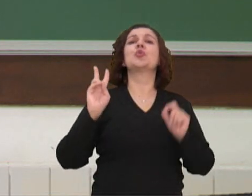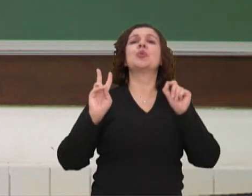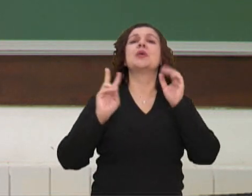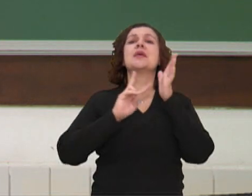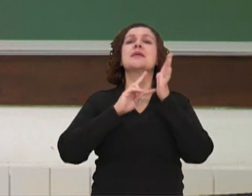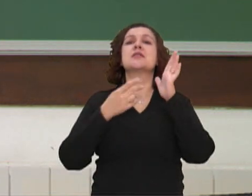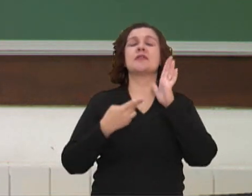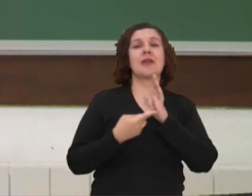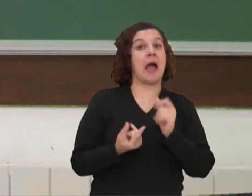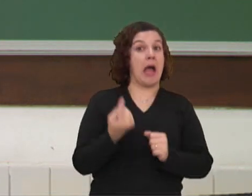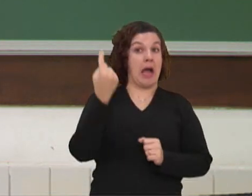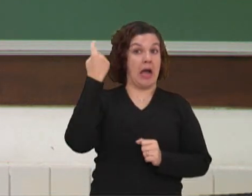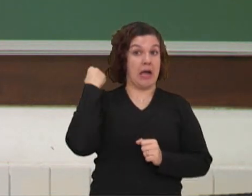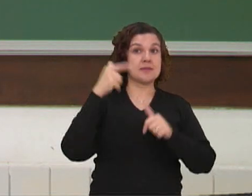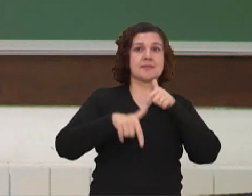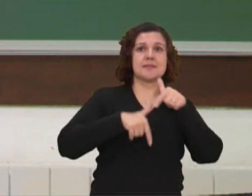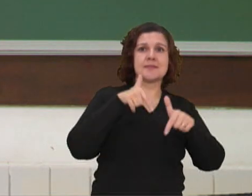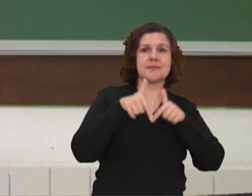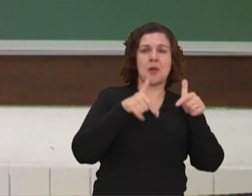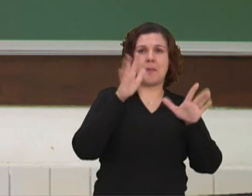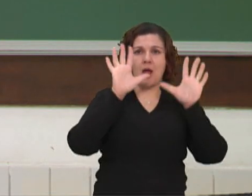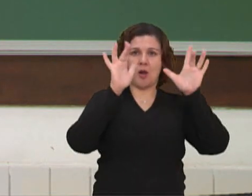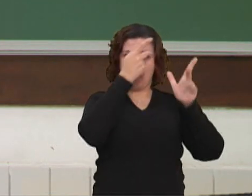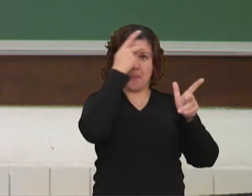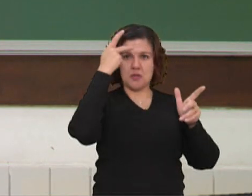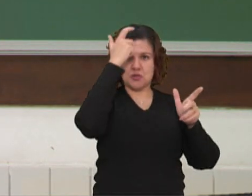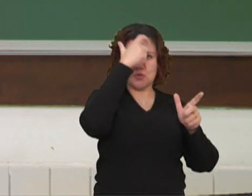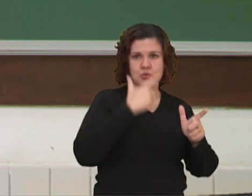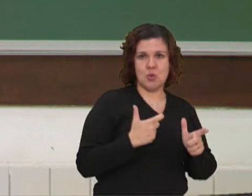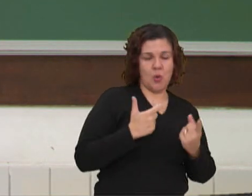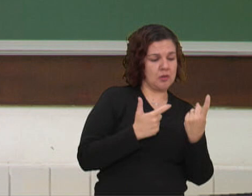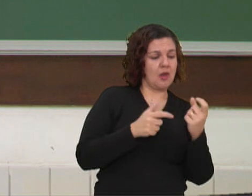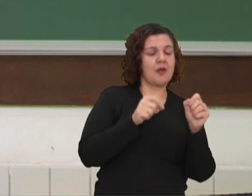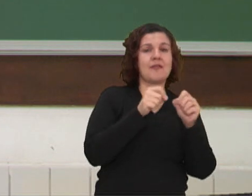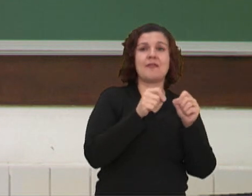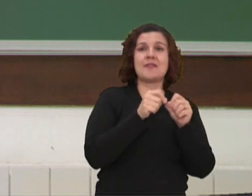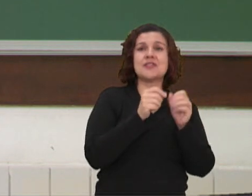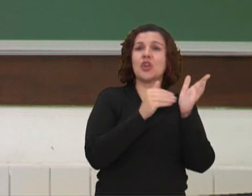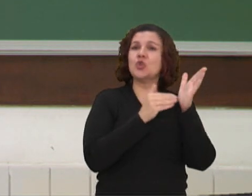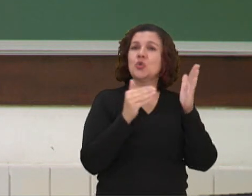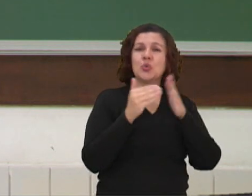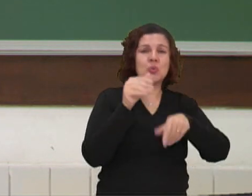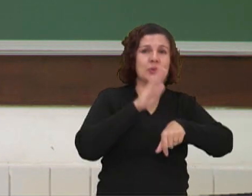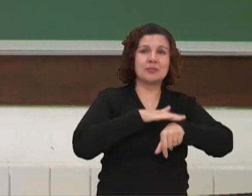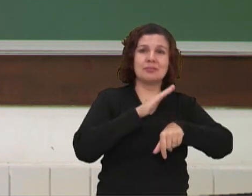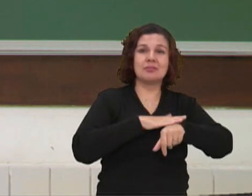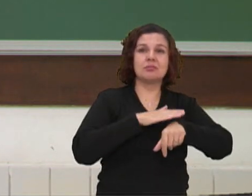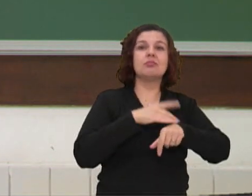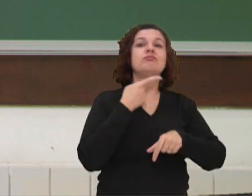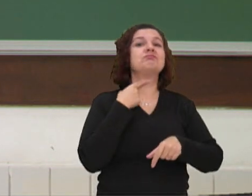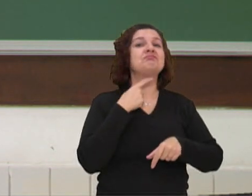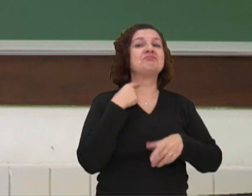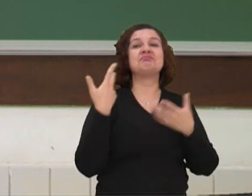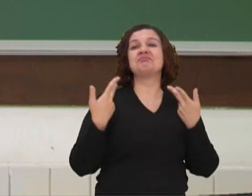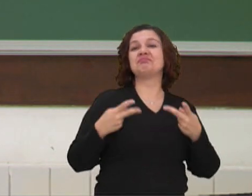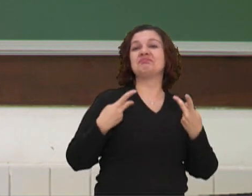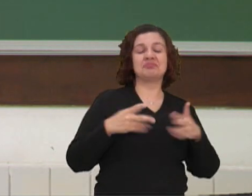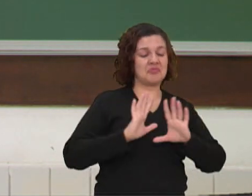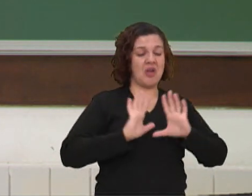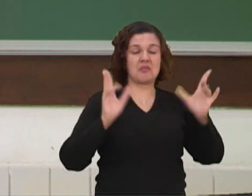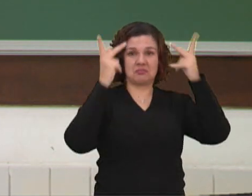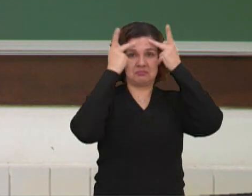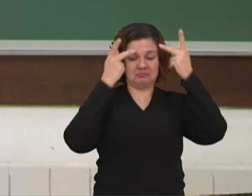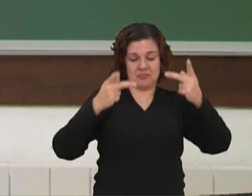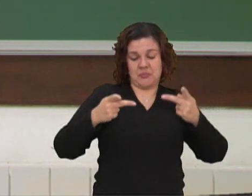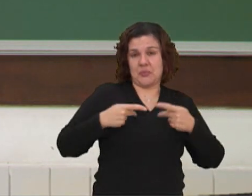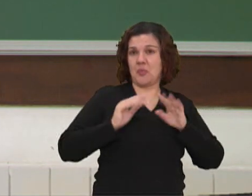trabalho artesanal, a pessoa desenvolvia a atividade inteira e ela organizava seu tempo, distribuía seu tempo nas atividades